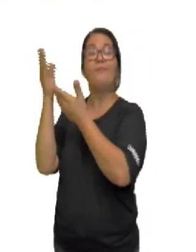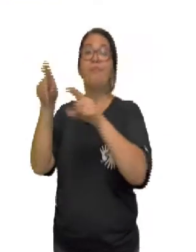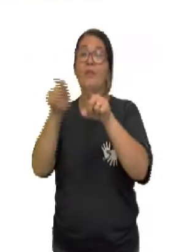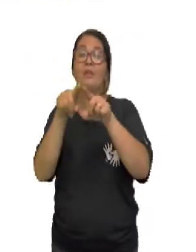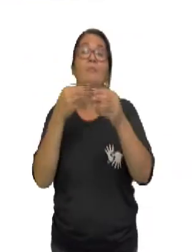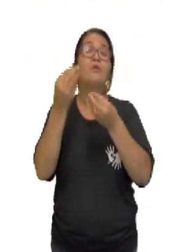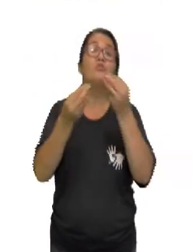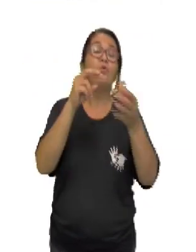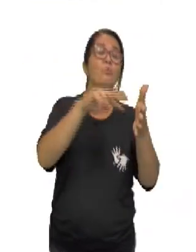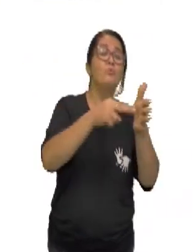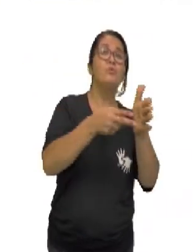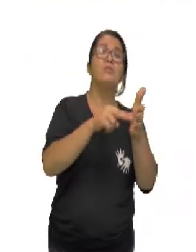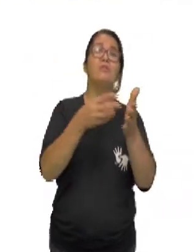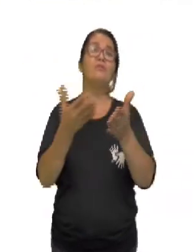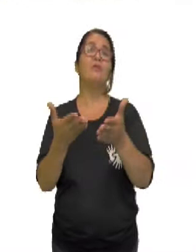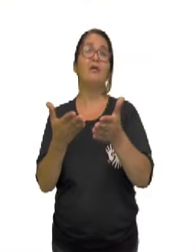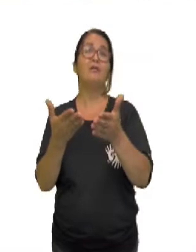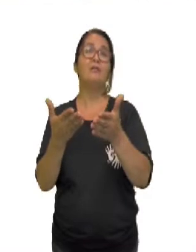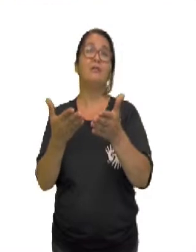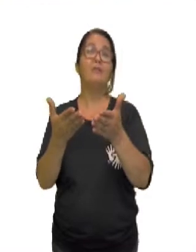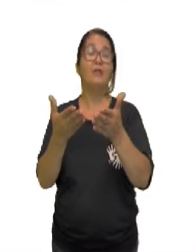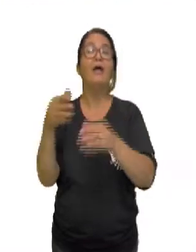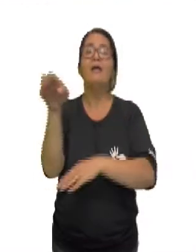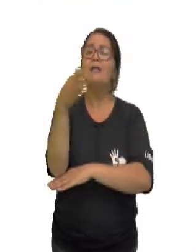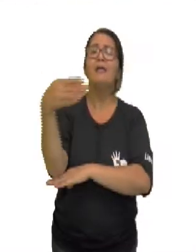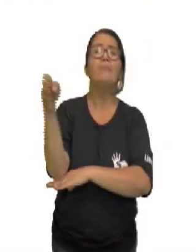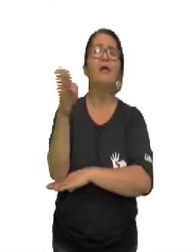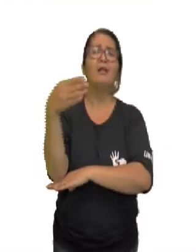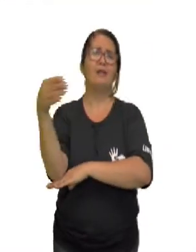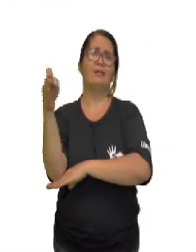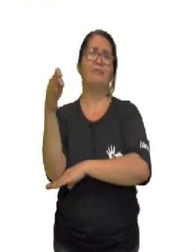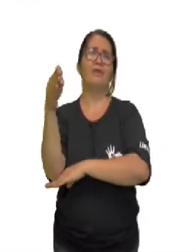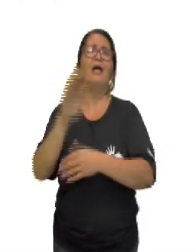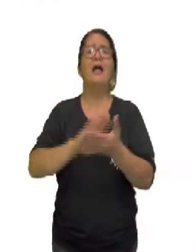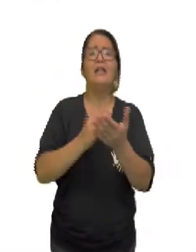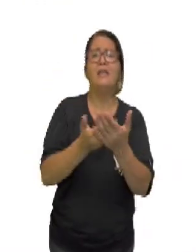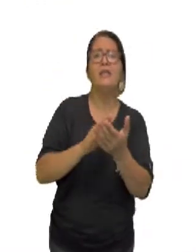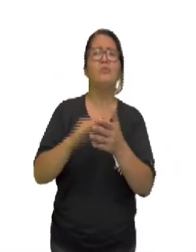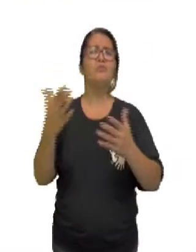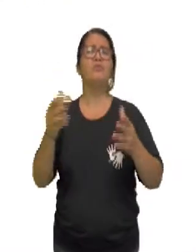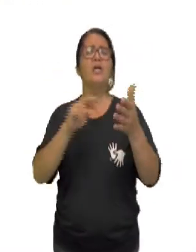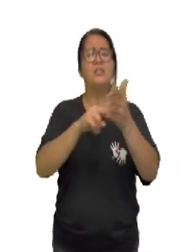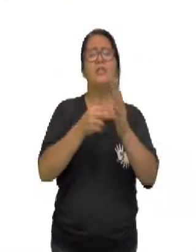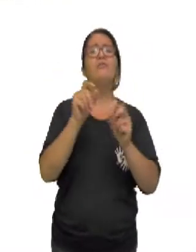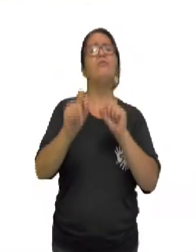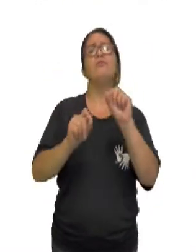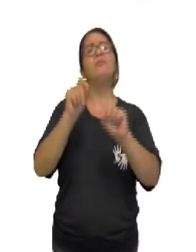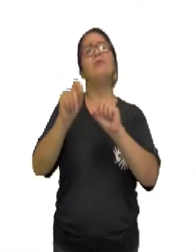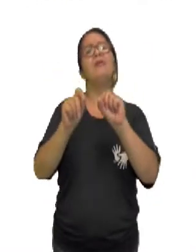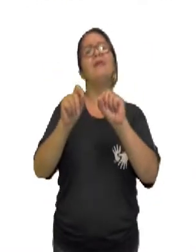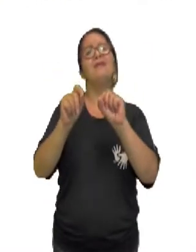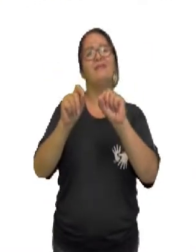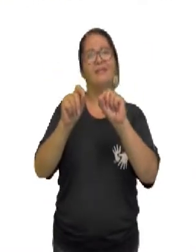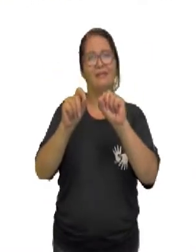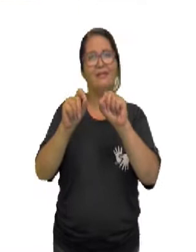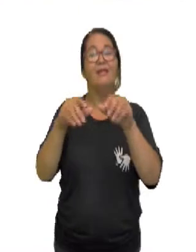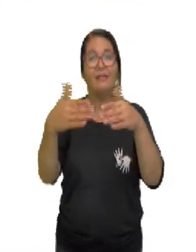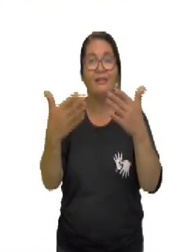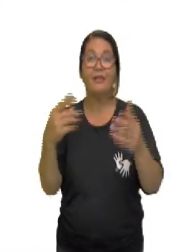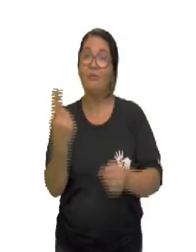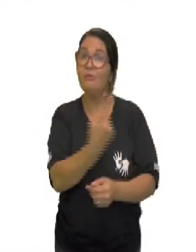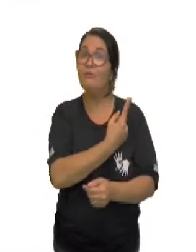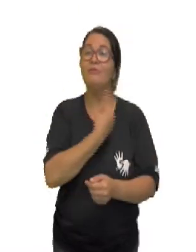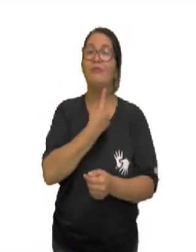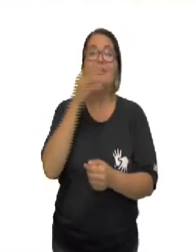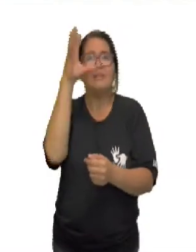significado, não tem palavras na bandeira, mas a tradução da bandeira. O território que o mundo inveja.